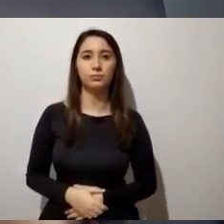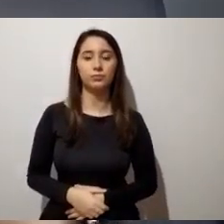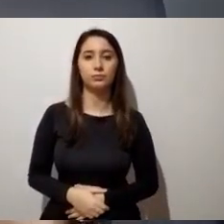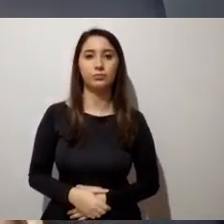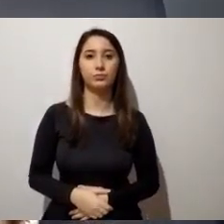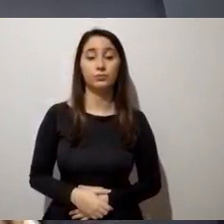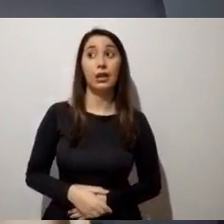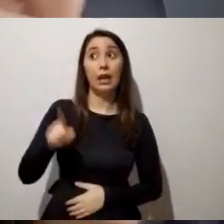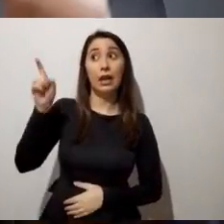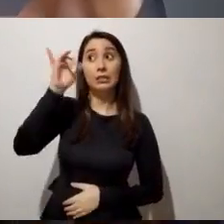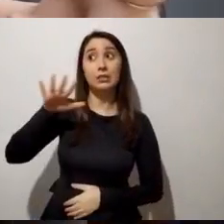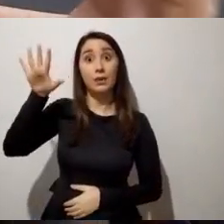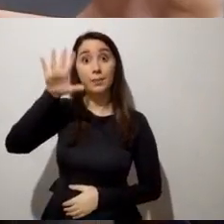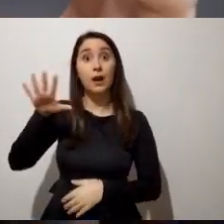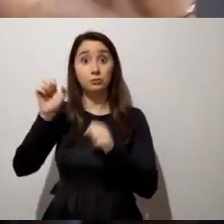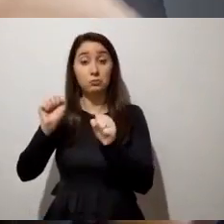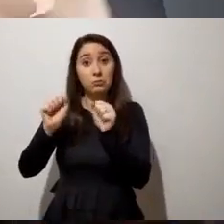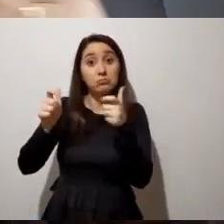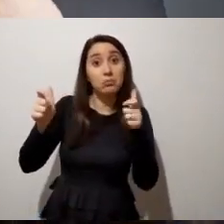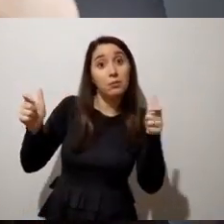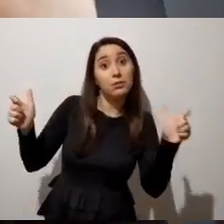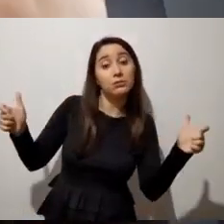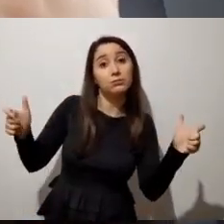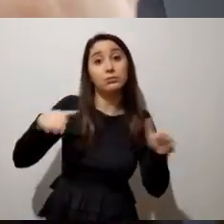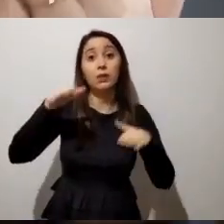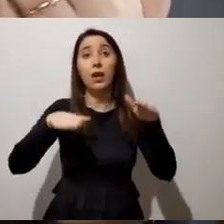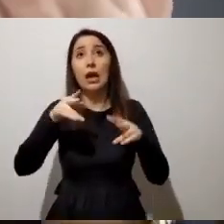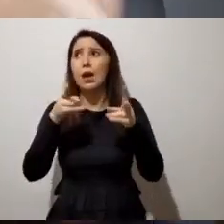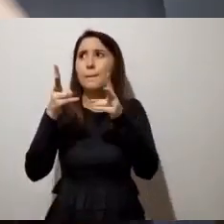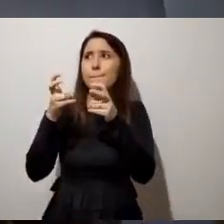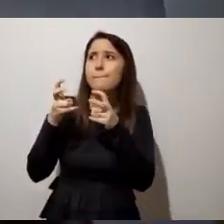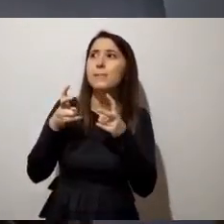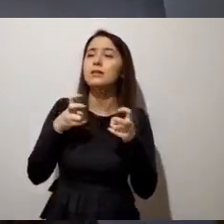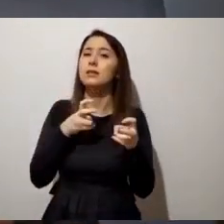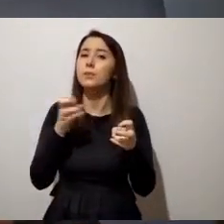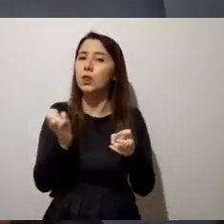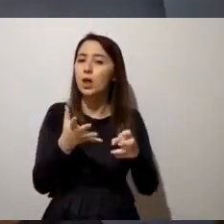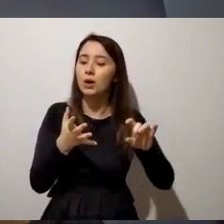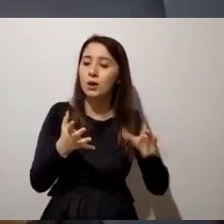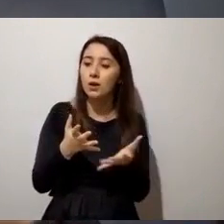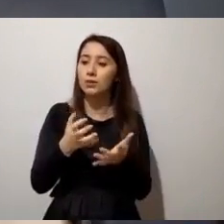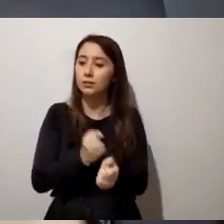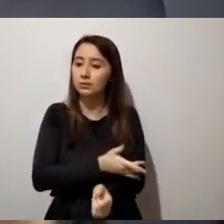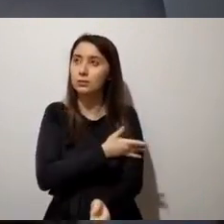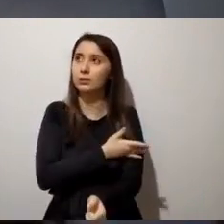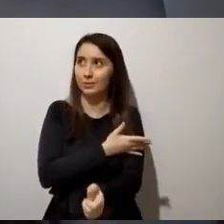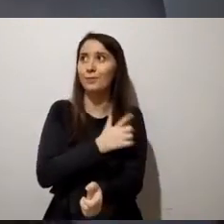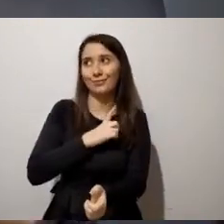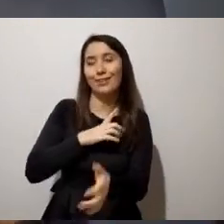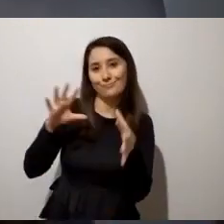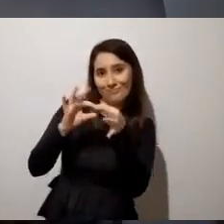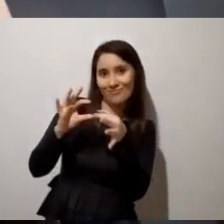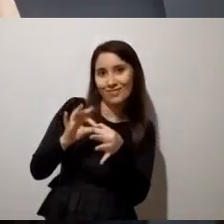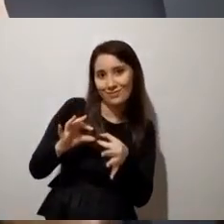Esse diagrama pode ir aumentando ainda mais. Quanto mais você consegue perceber que novas emoções estão por trás